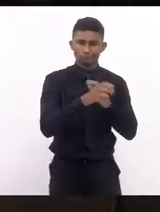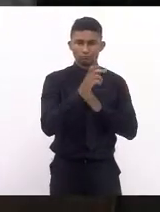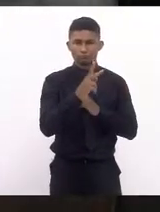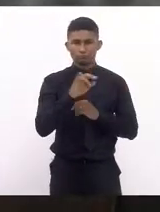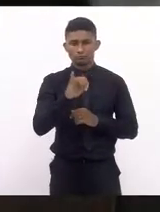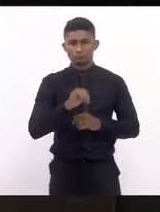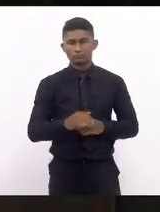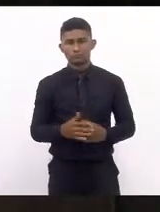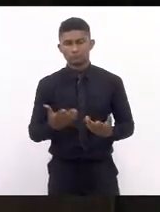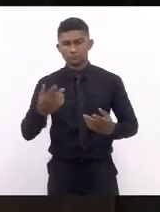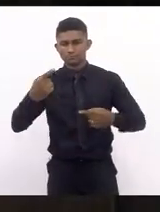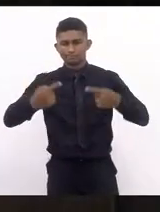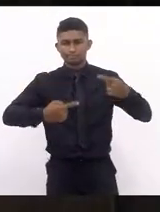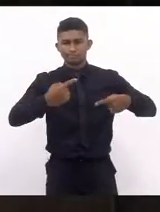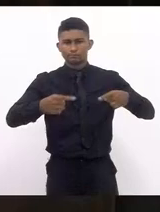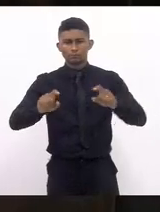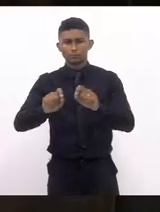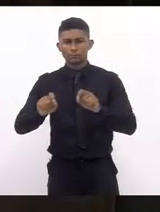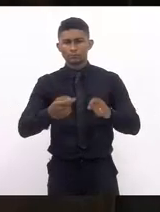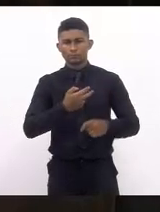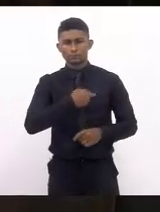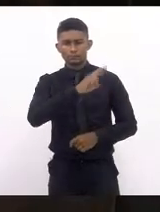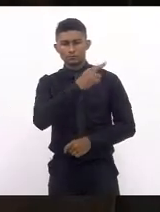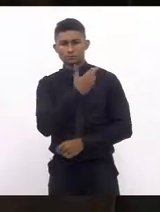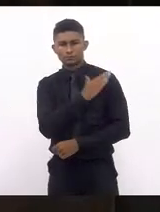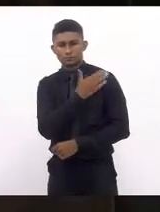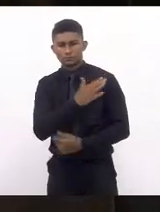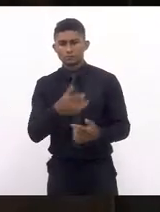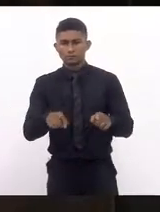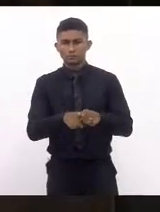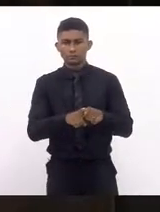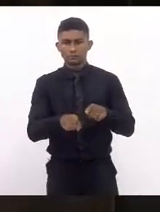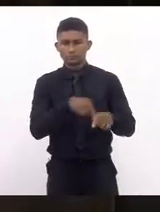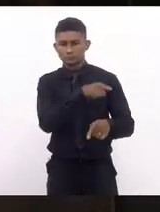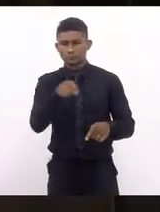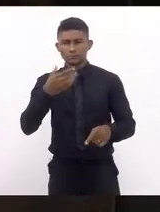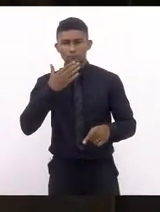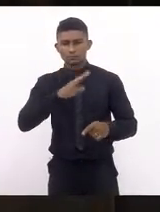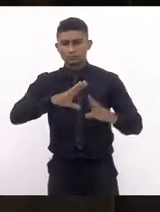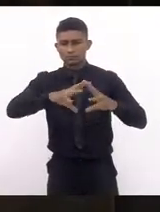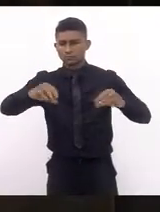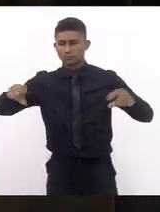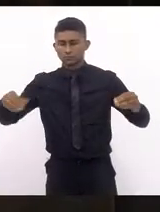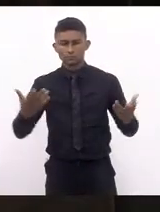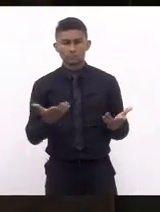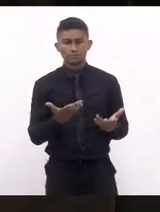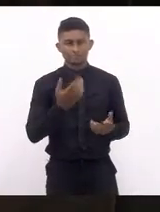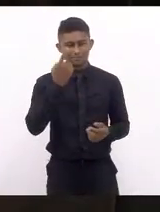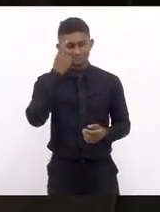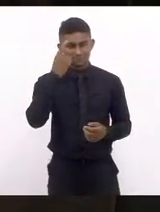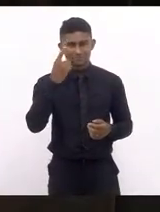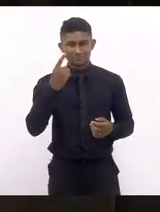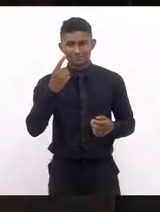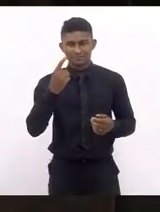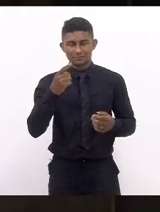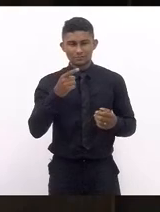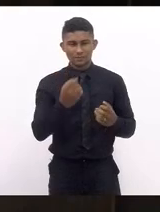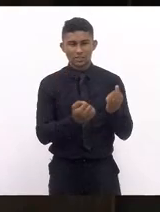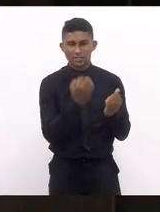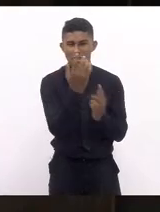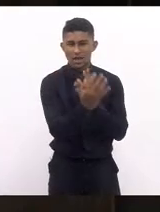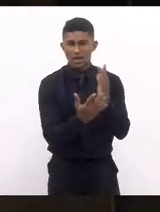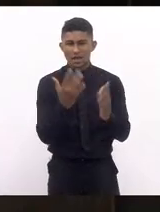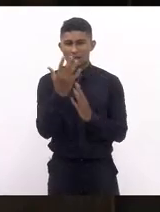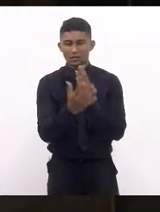CPI discutiu a questão da intolerância religiosa o desaparecimento de crianças a reforma da Previdência investiga um incêndio